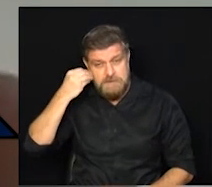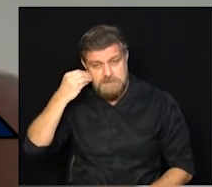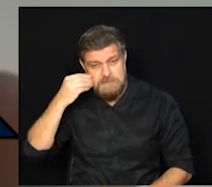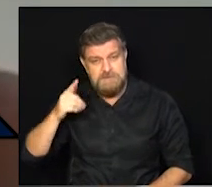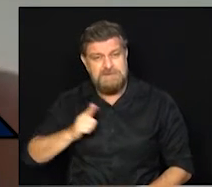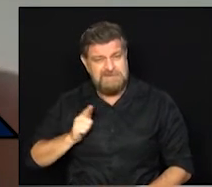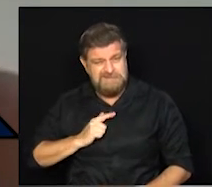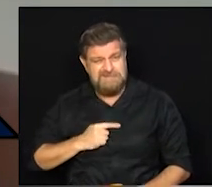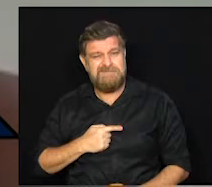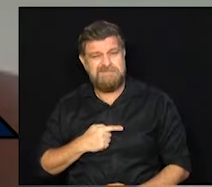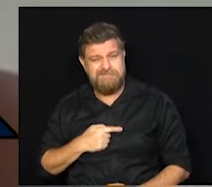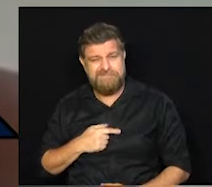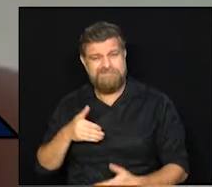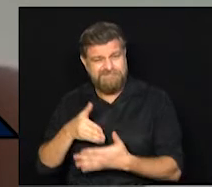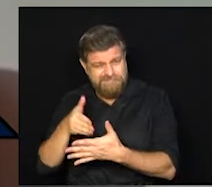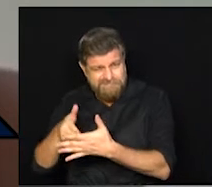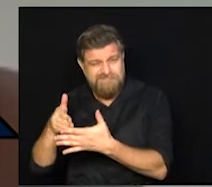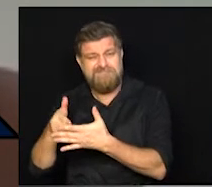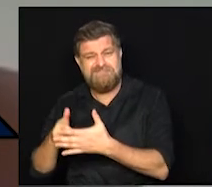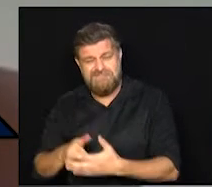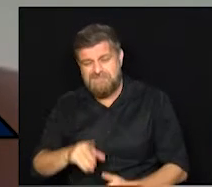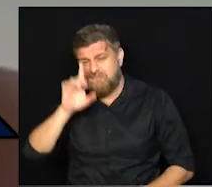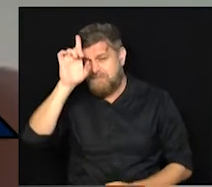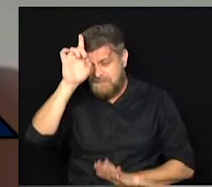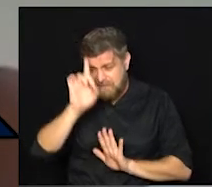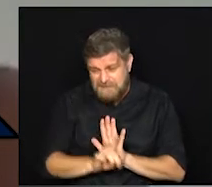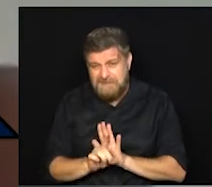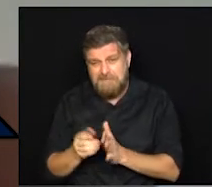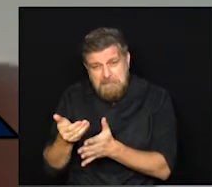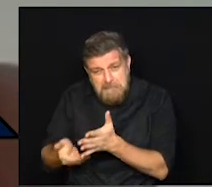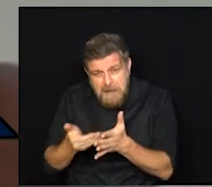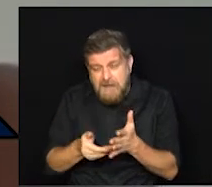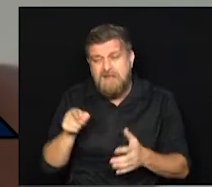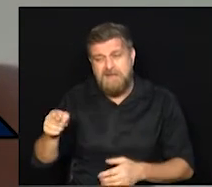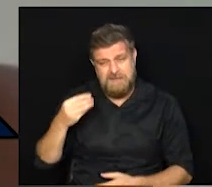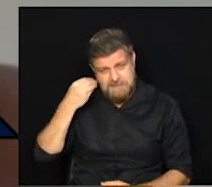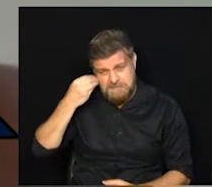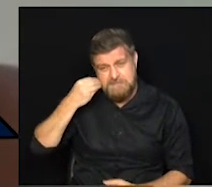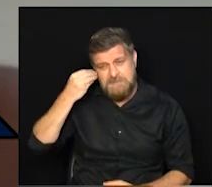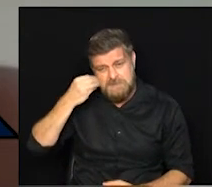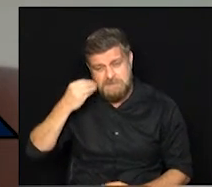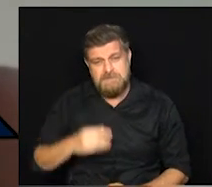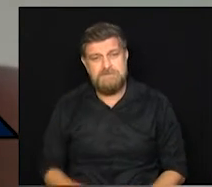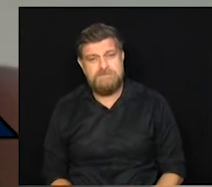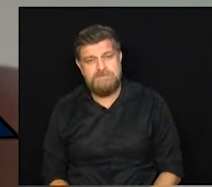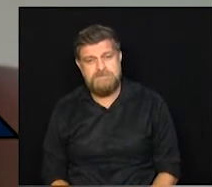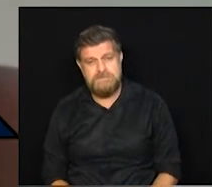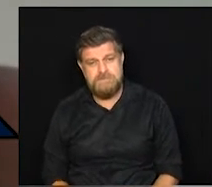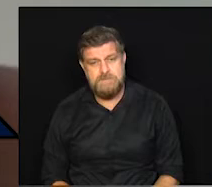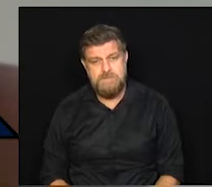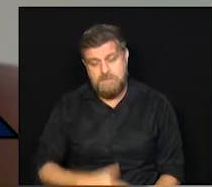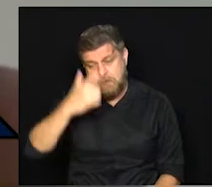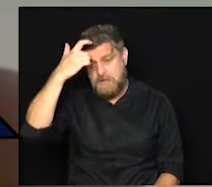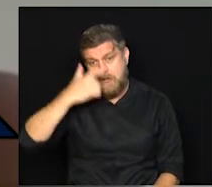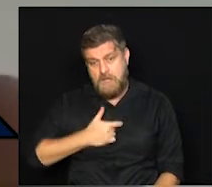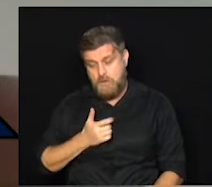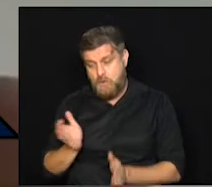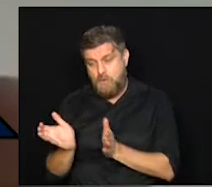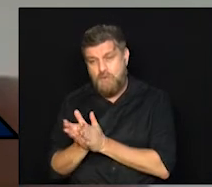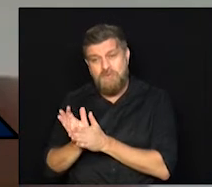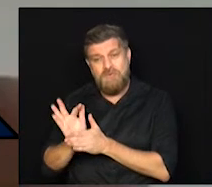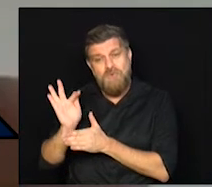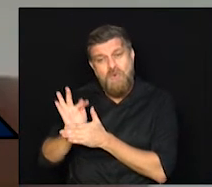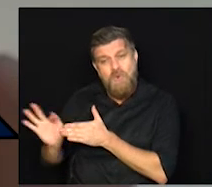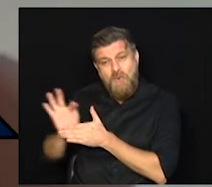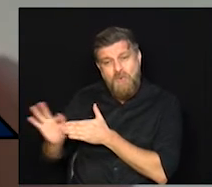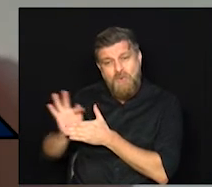as dificuldades da pessoa com deficiência, né? como conselheira, como ex-conselheira tutelar,